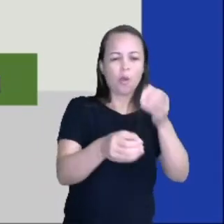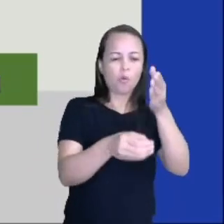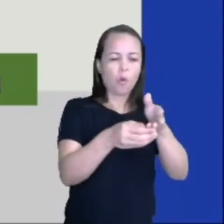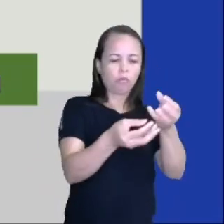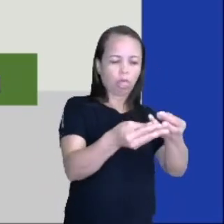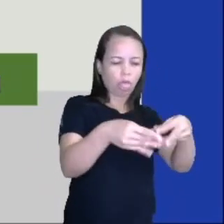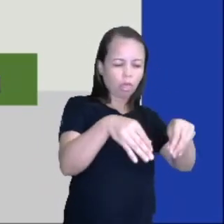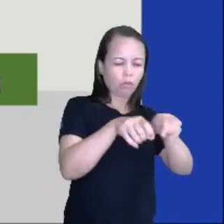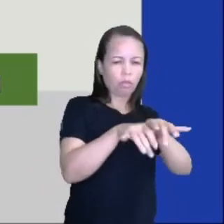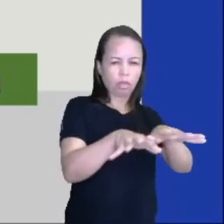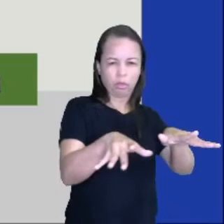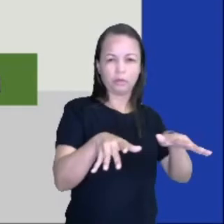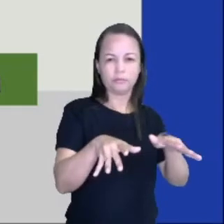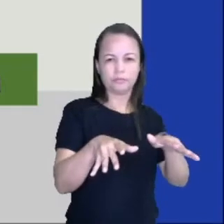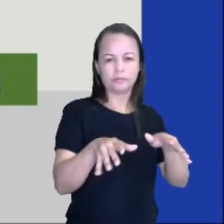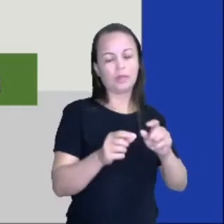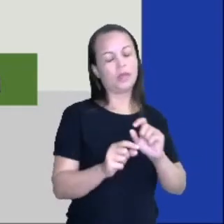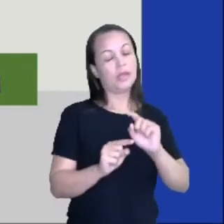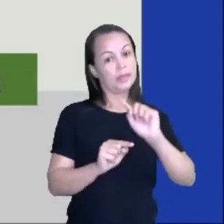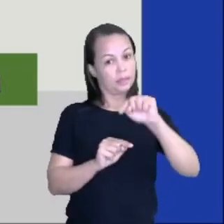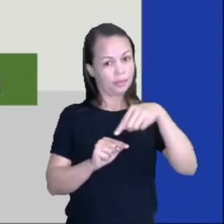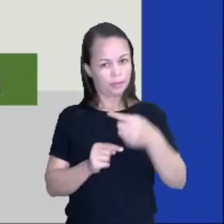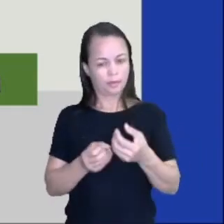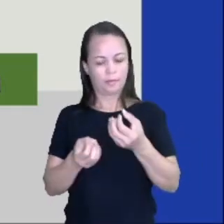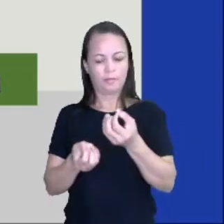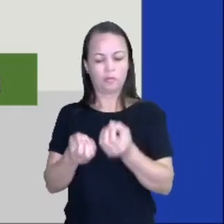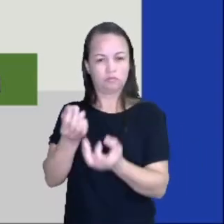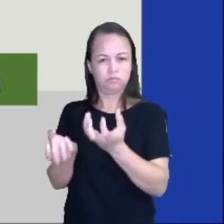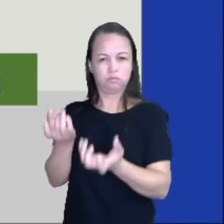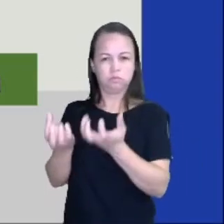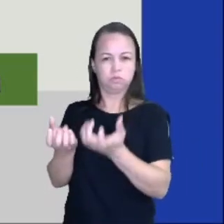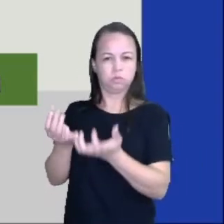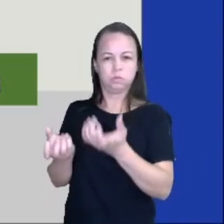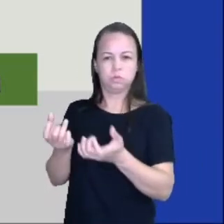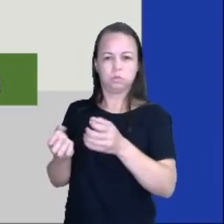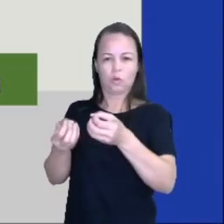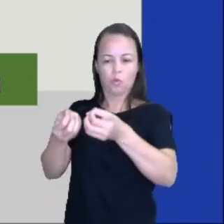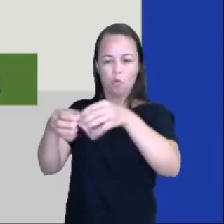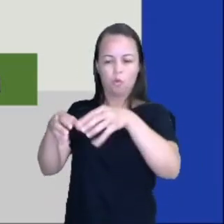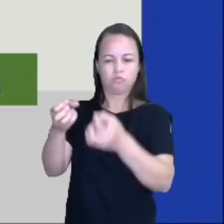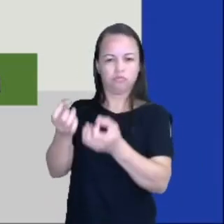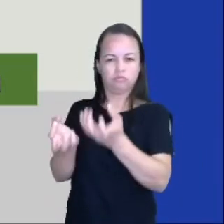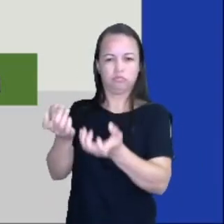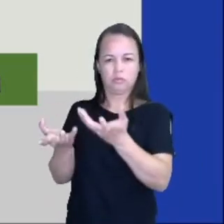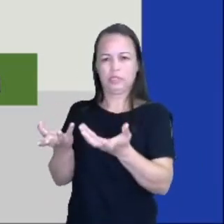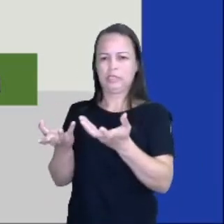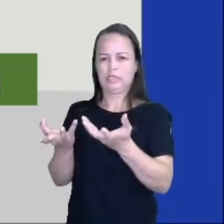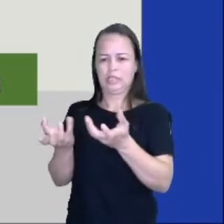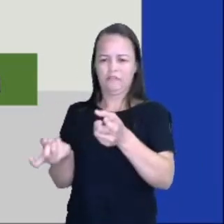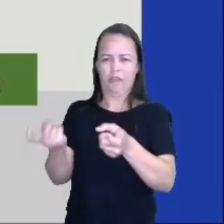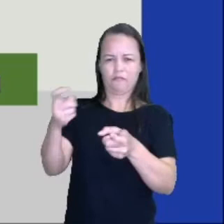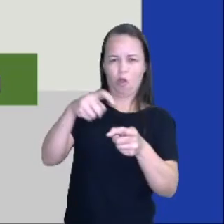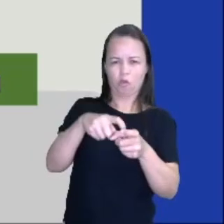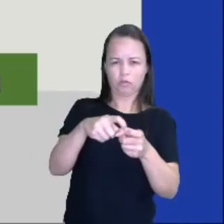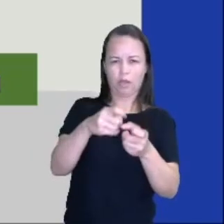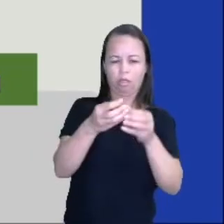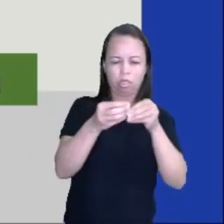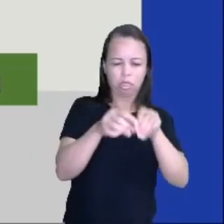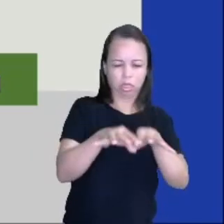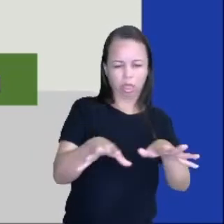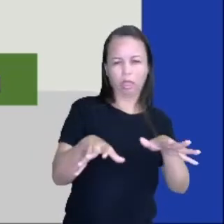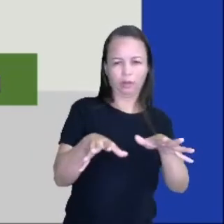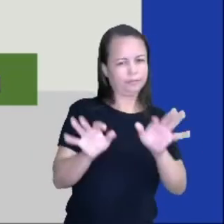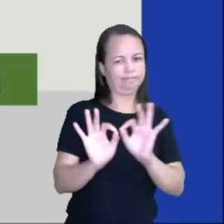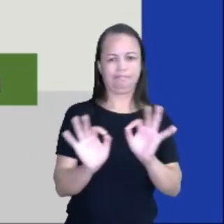ele é. E aí, depois que ele cozinha, é impossível que ele volte ao seu estado original. Diferente da xícara, se a gente